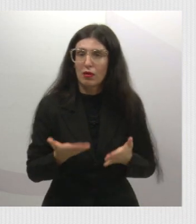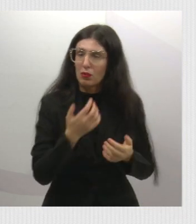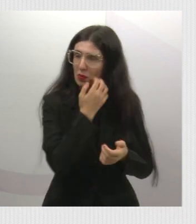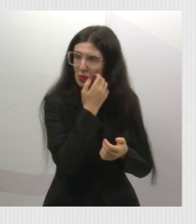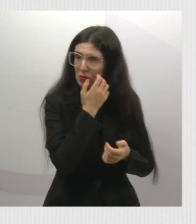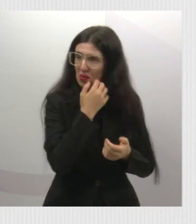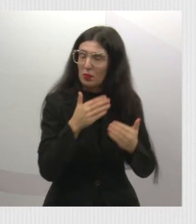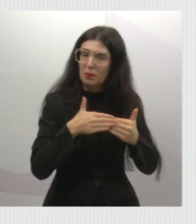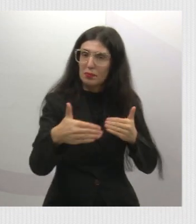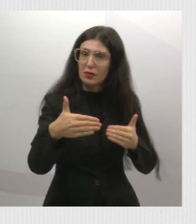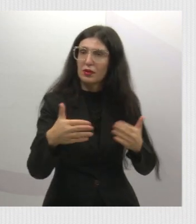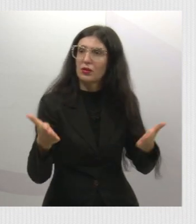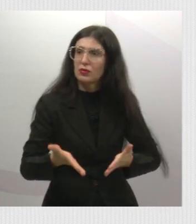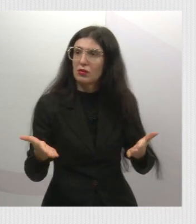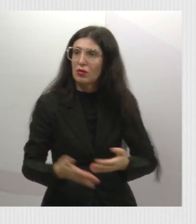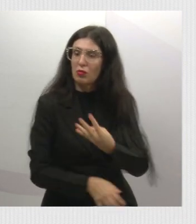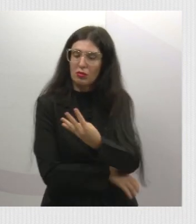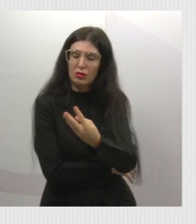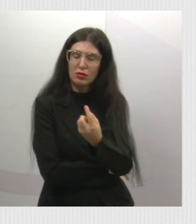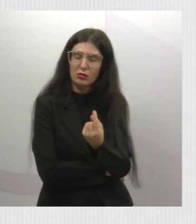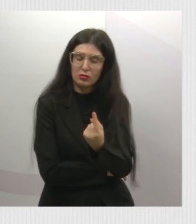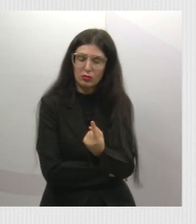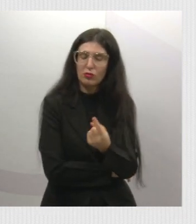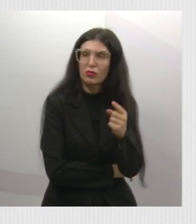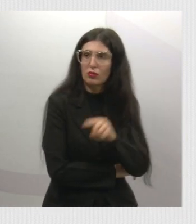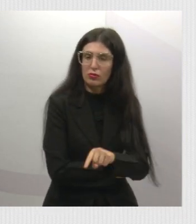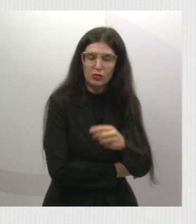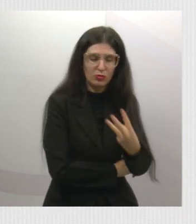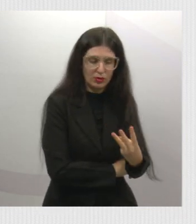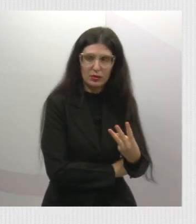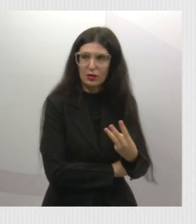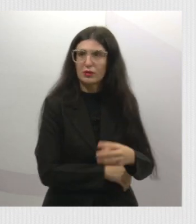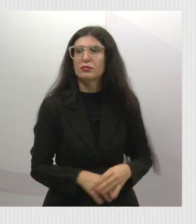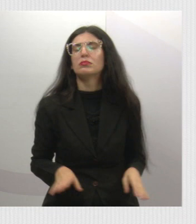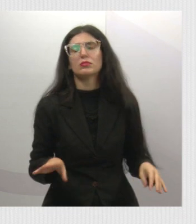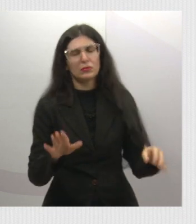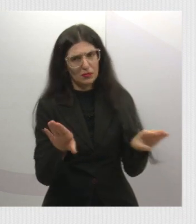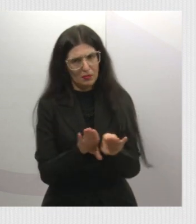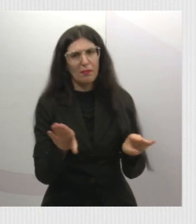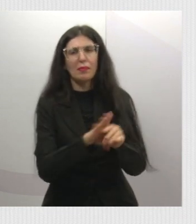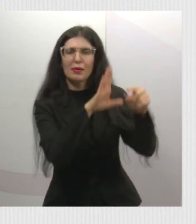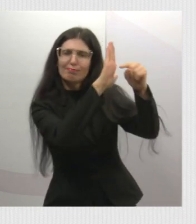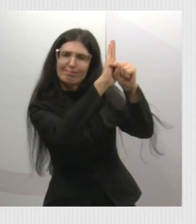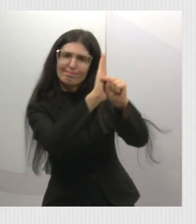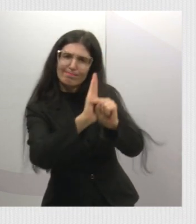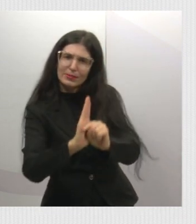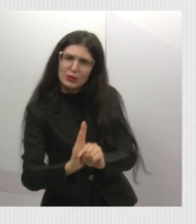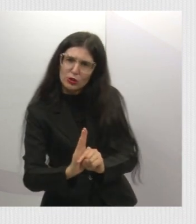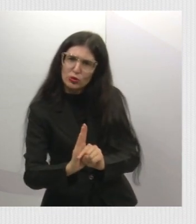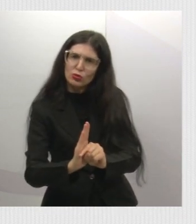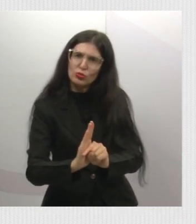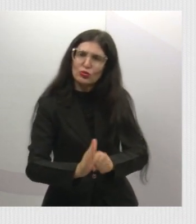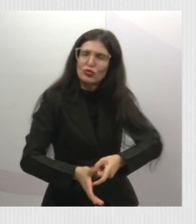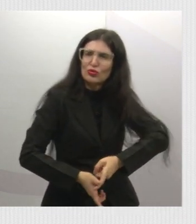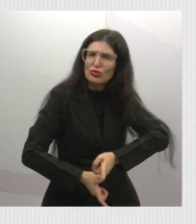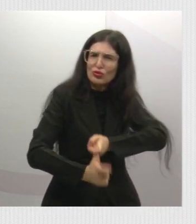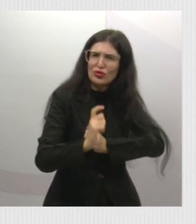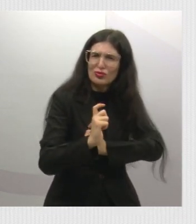para 41,13%. Então, mostra, de fato, a redução da dívida consolidada do